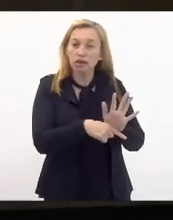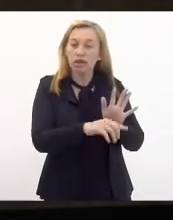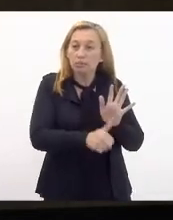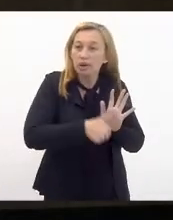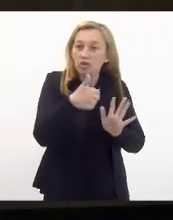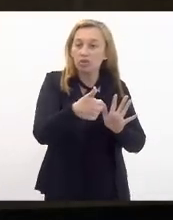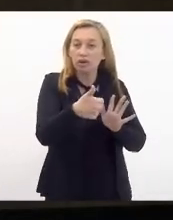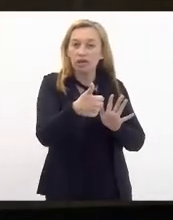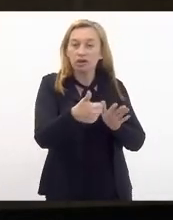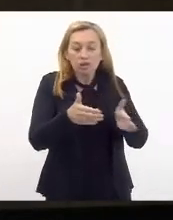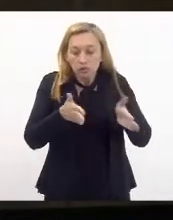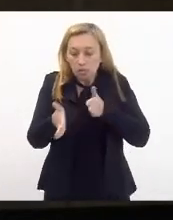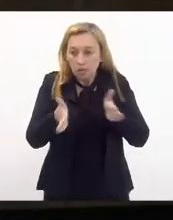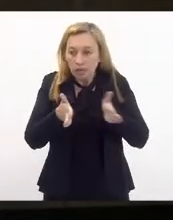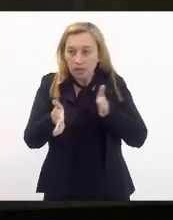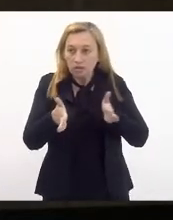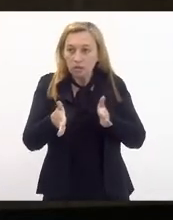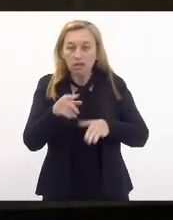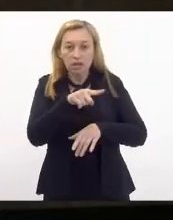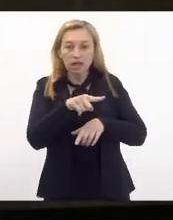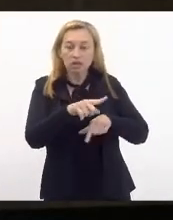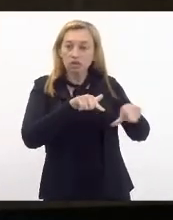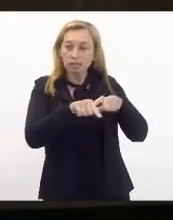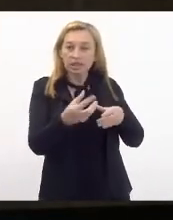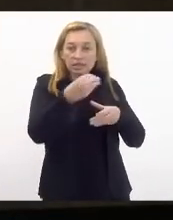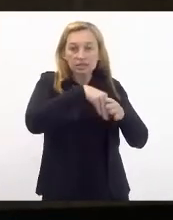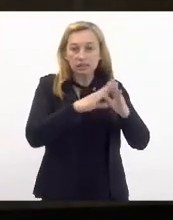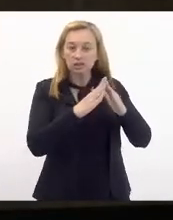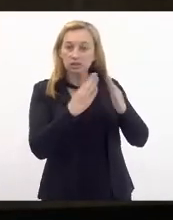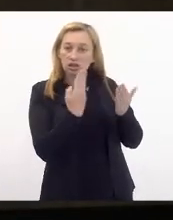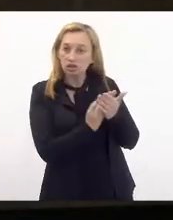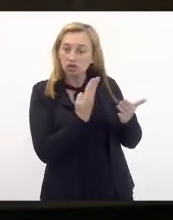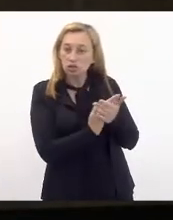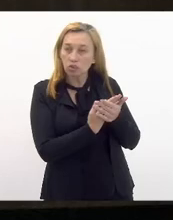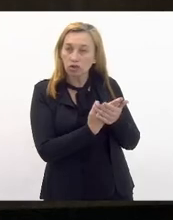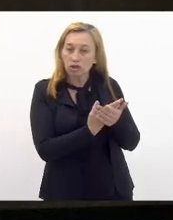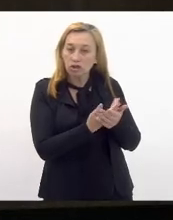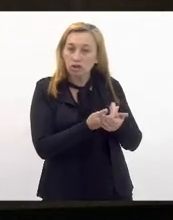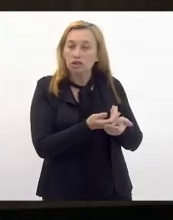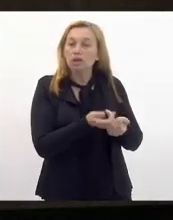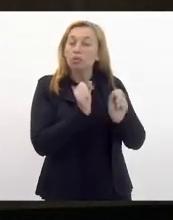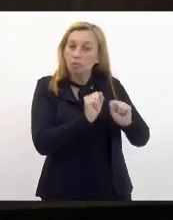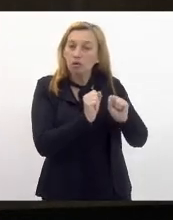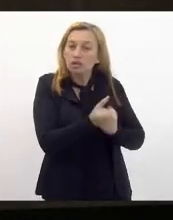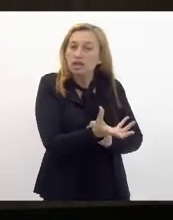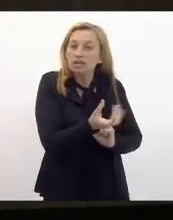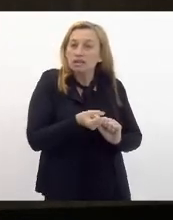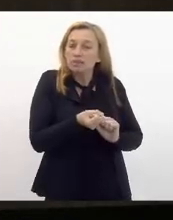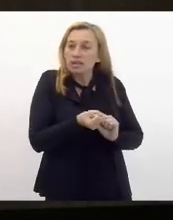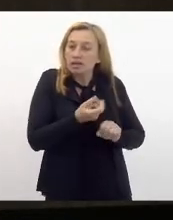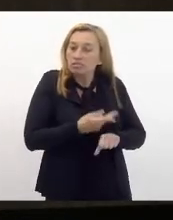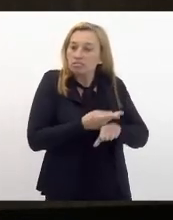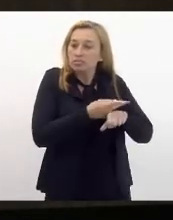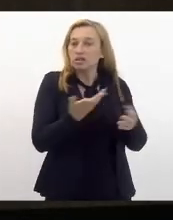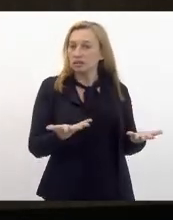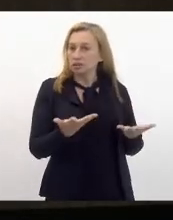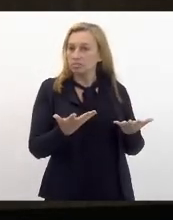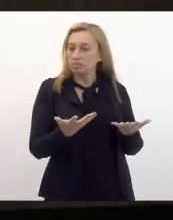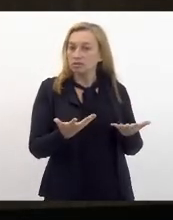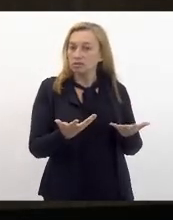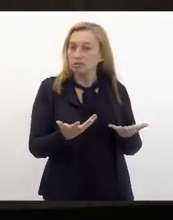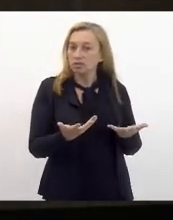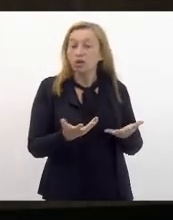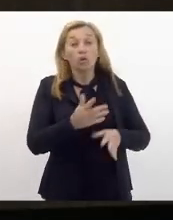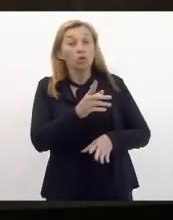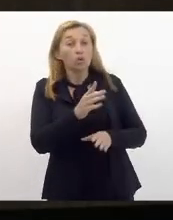garante que durante o período em que eles estão gerindo as escolas investido nas funções gestoras possam receber uma gratificação compatível Governador